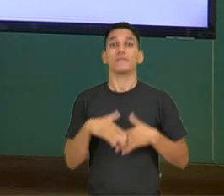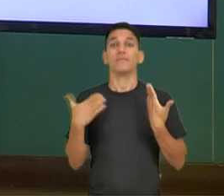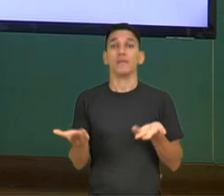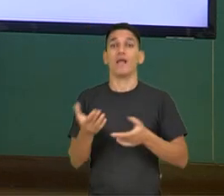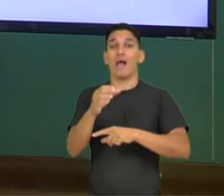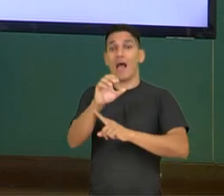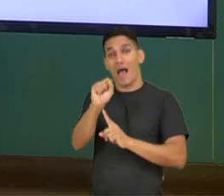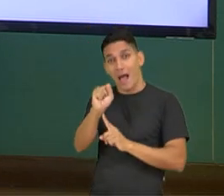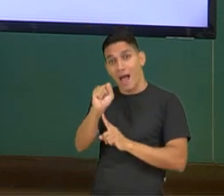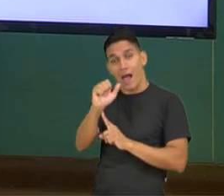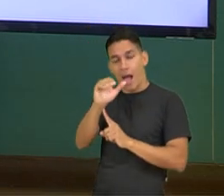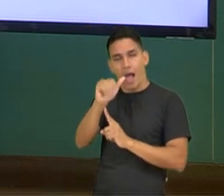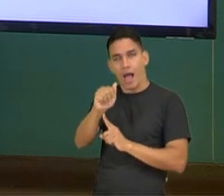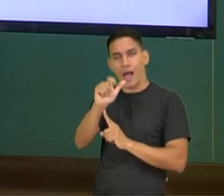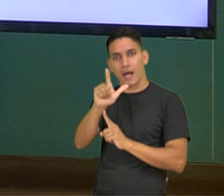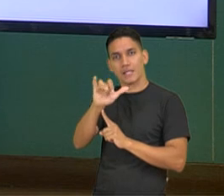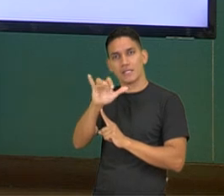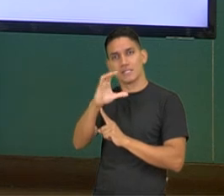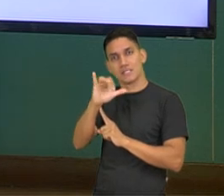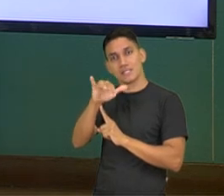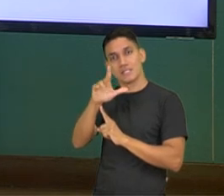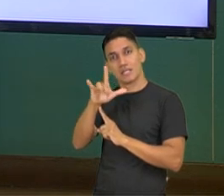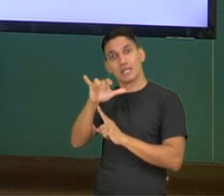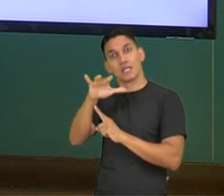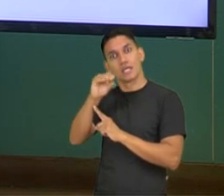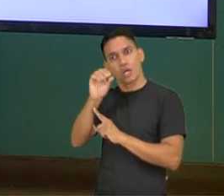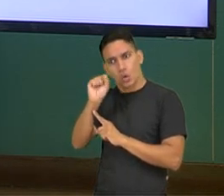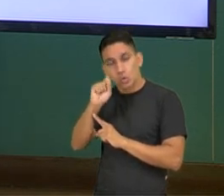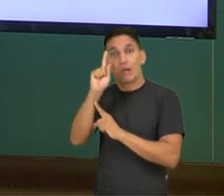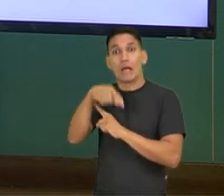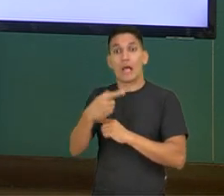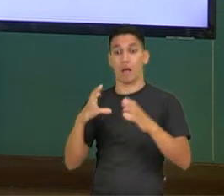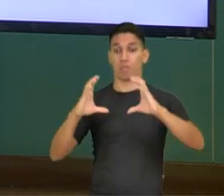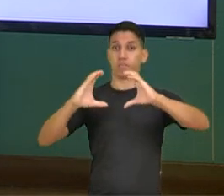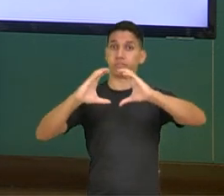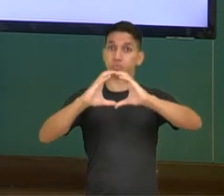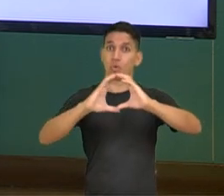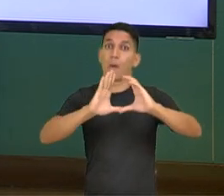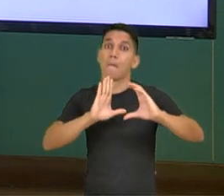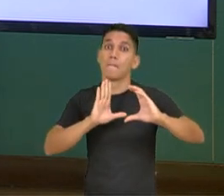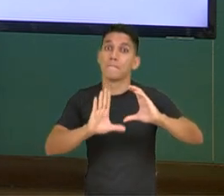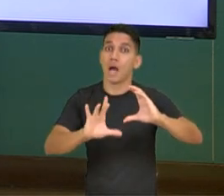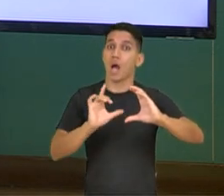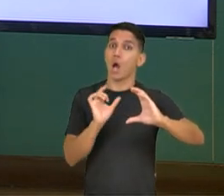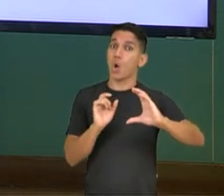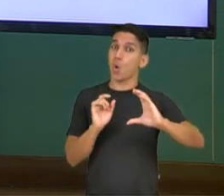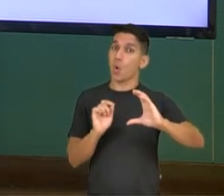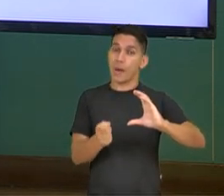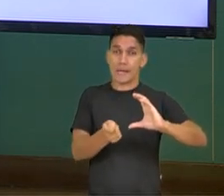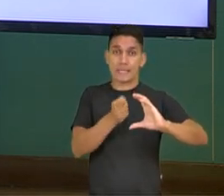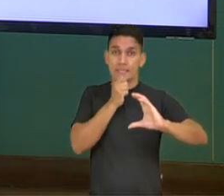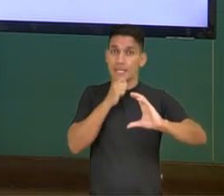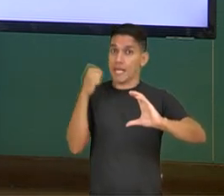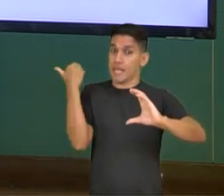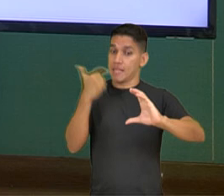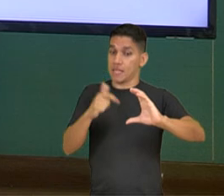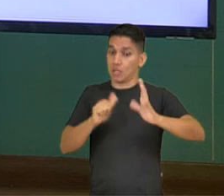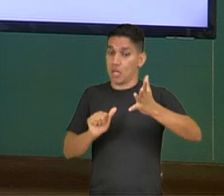alicíclicos são aqueles hidrocarbonetos de cadeias fechadas, mas que não possuem uma